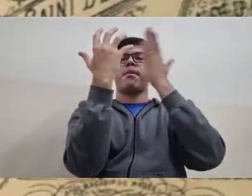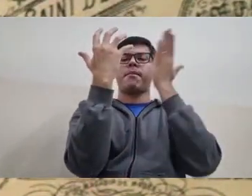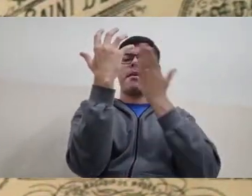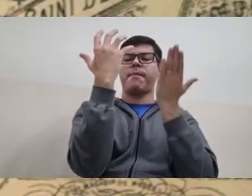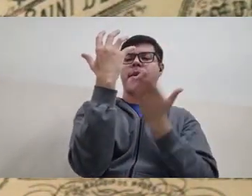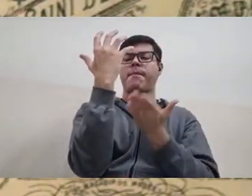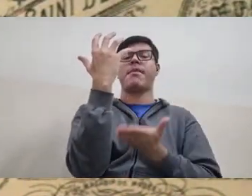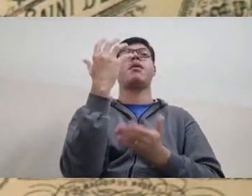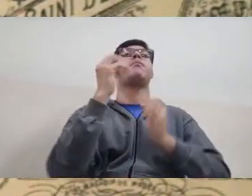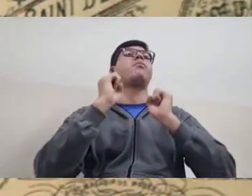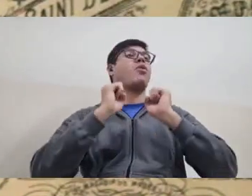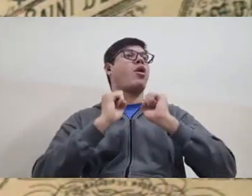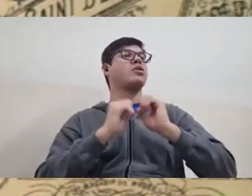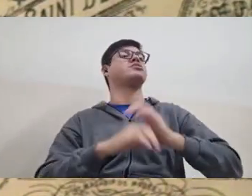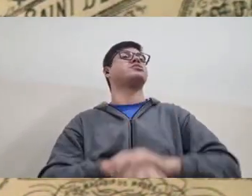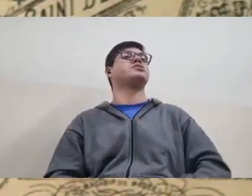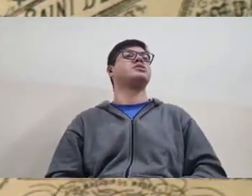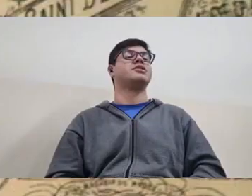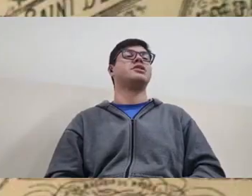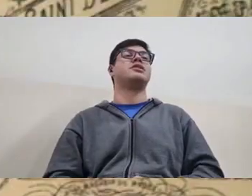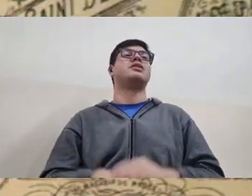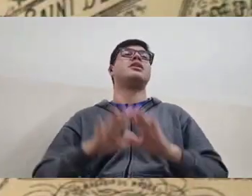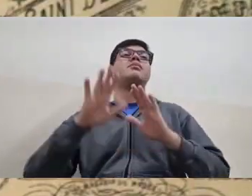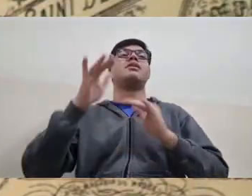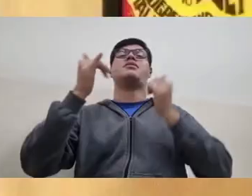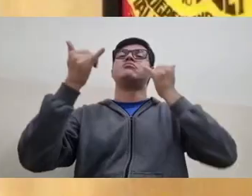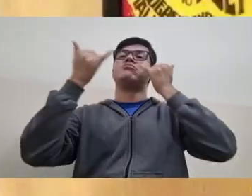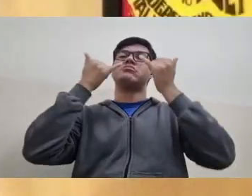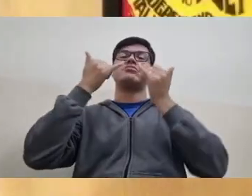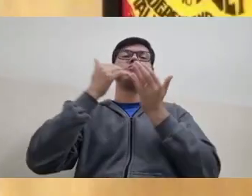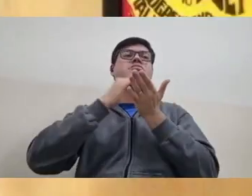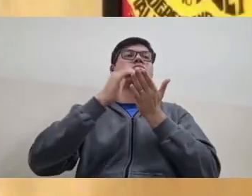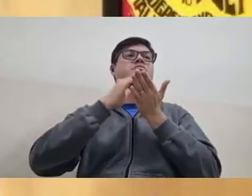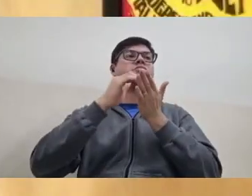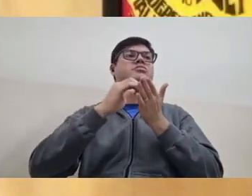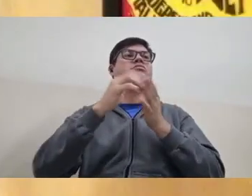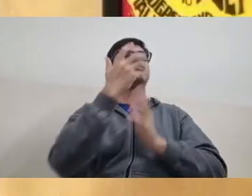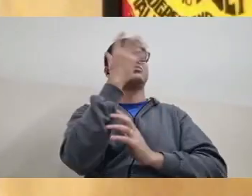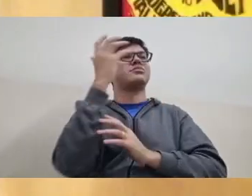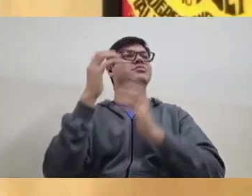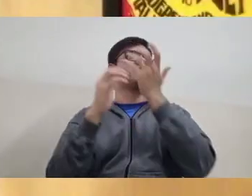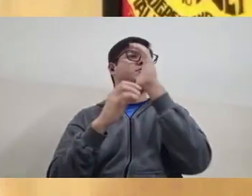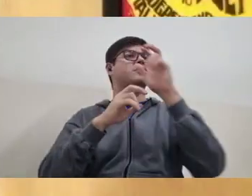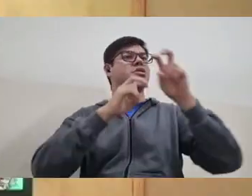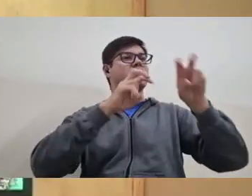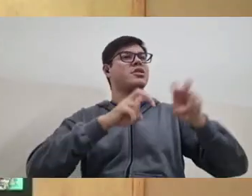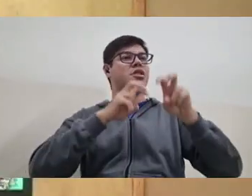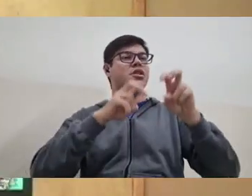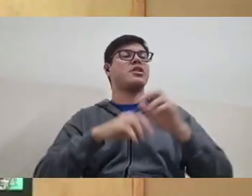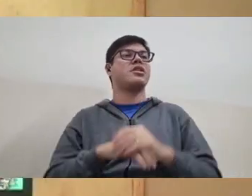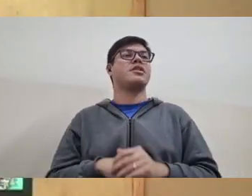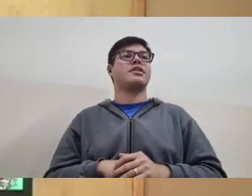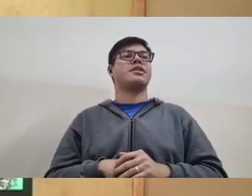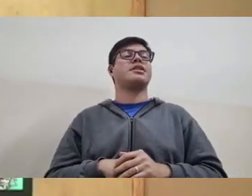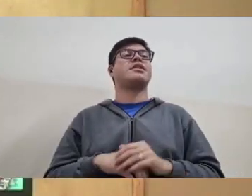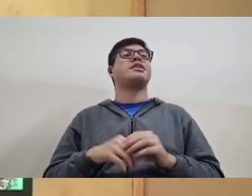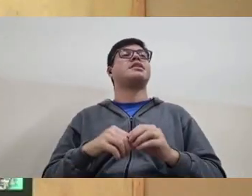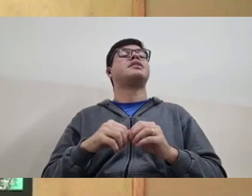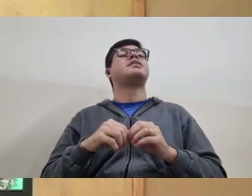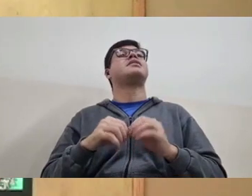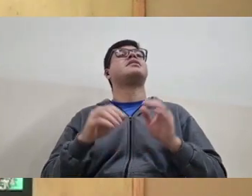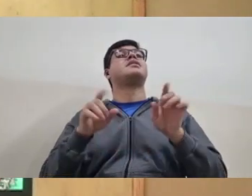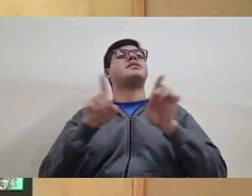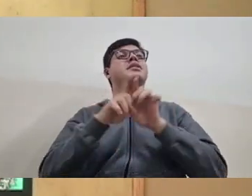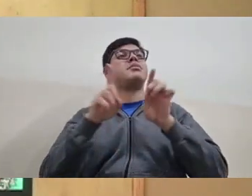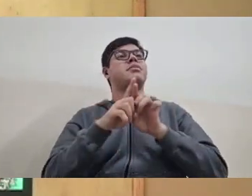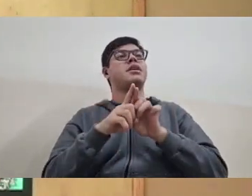pedido para a Secretaria de Meio Ambiente. Palmeiras. Palmeiras também são exóticas, todas elas também têm que